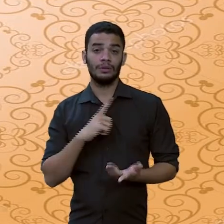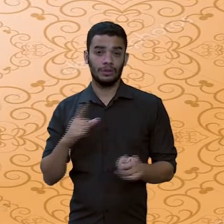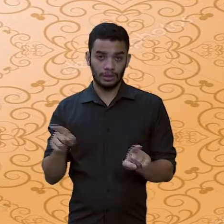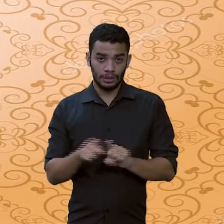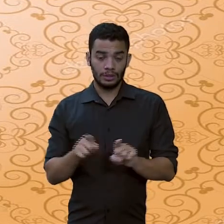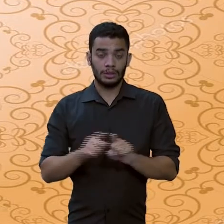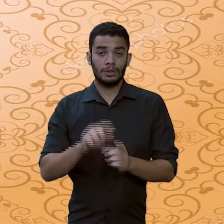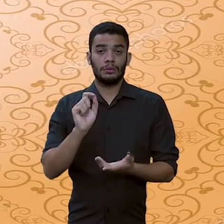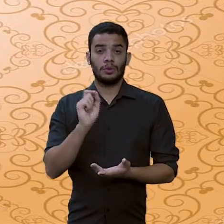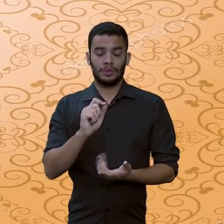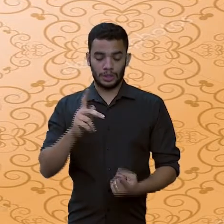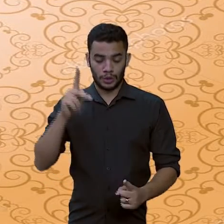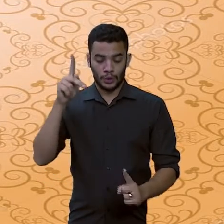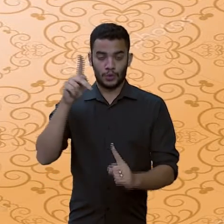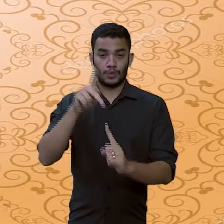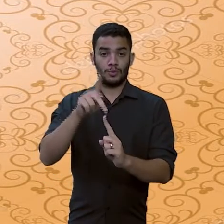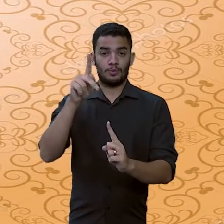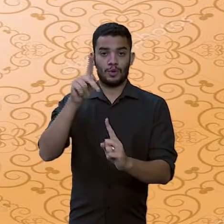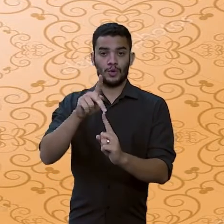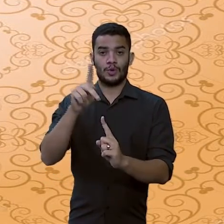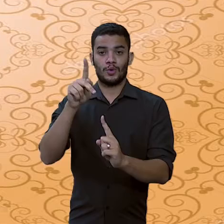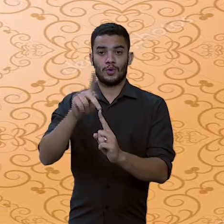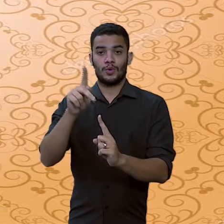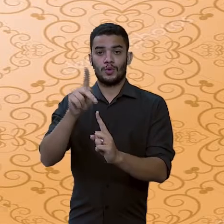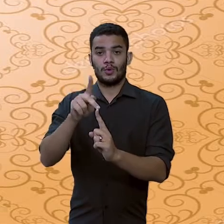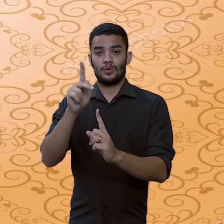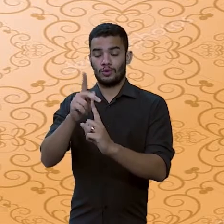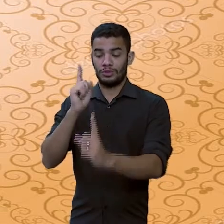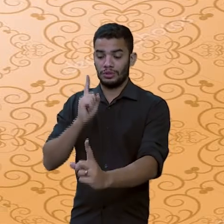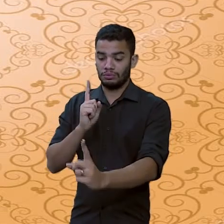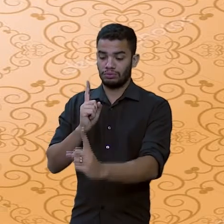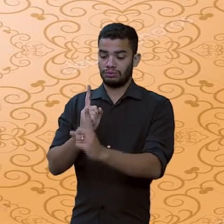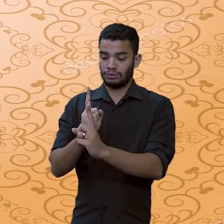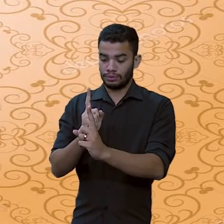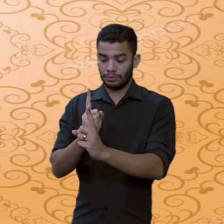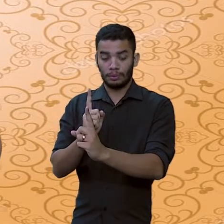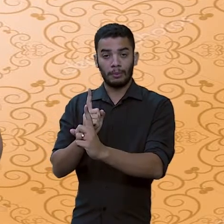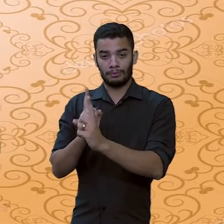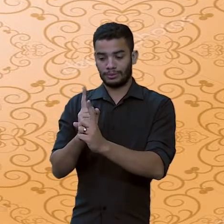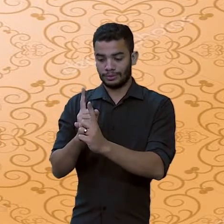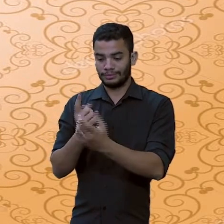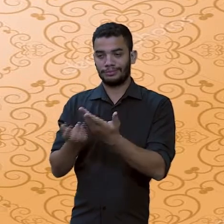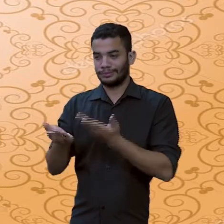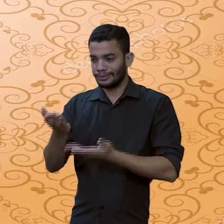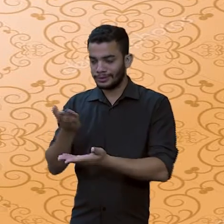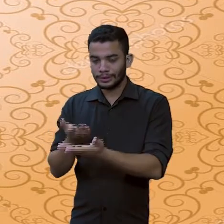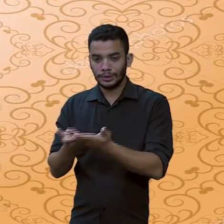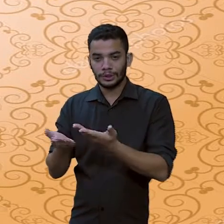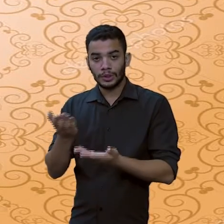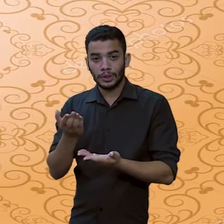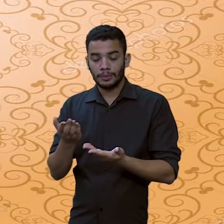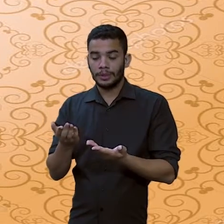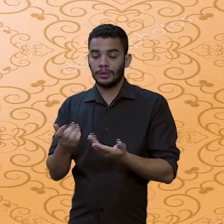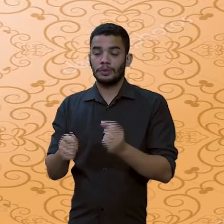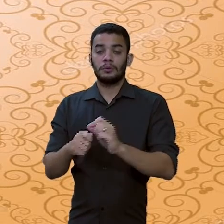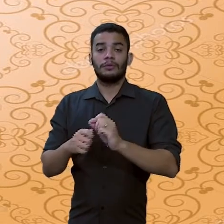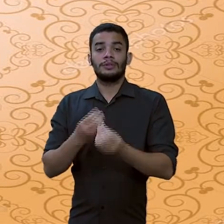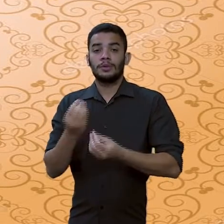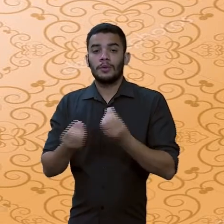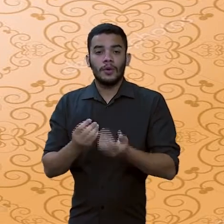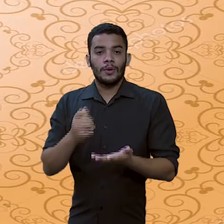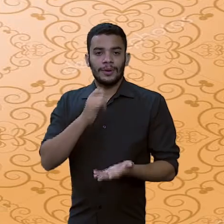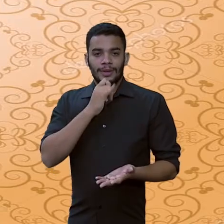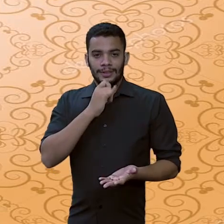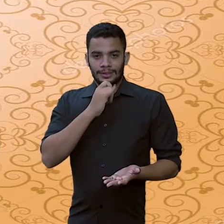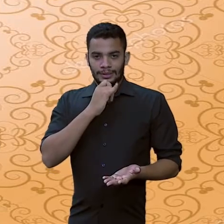para dirigir as pessoas com quem se fala. Eles representam as formas educadas de acordo com a